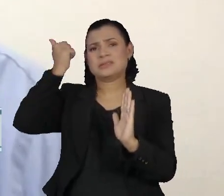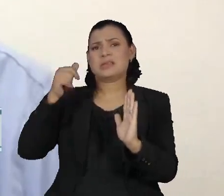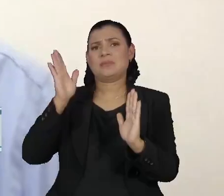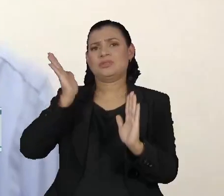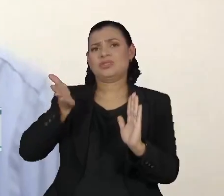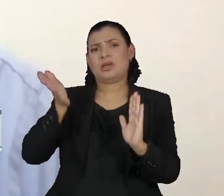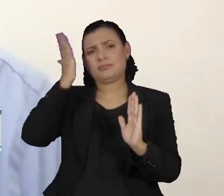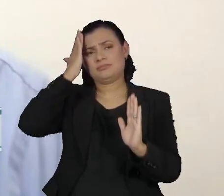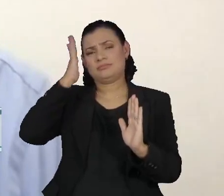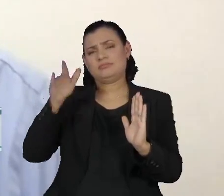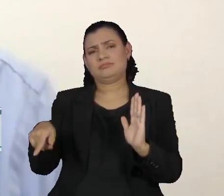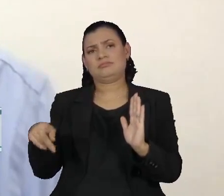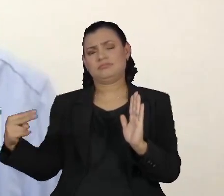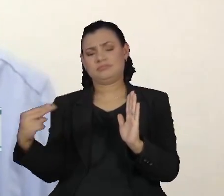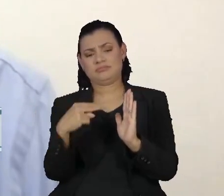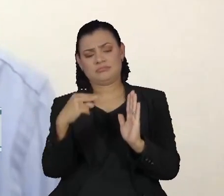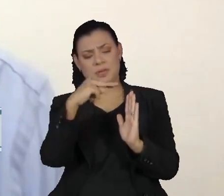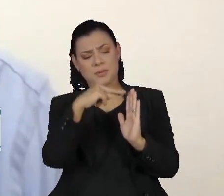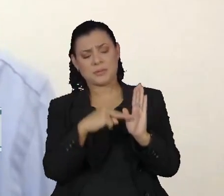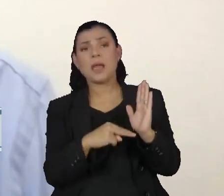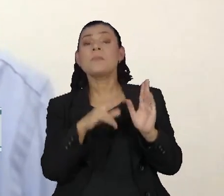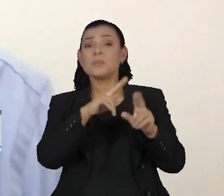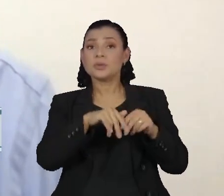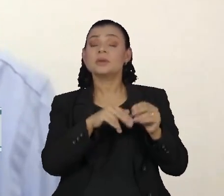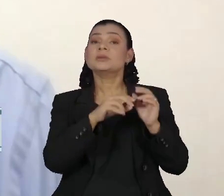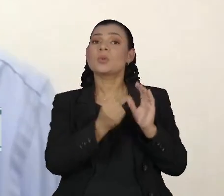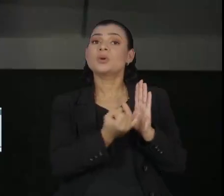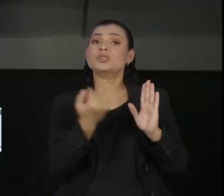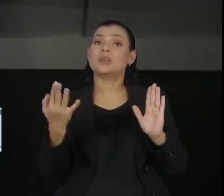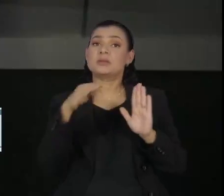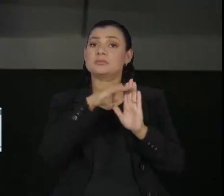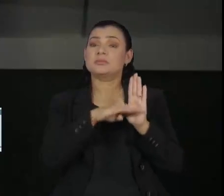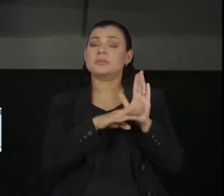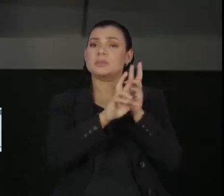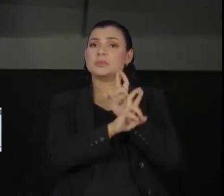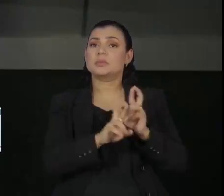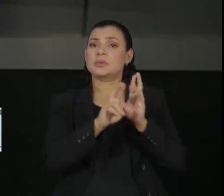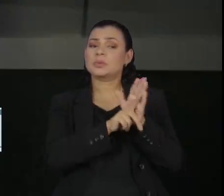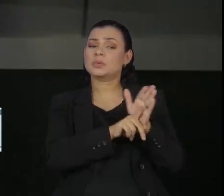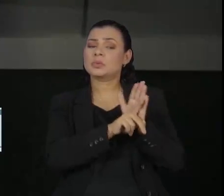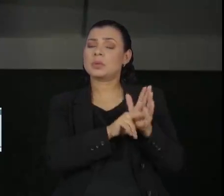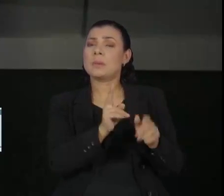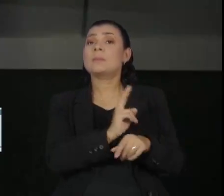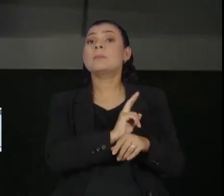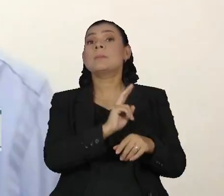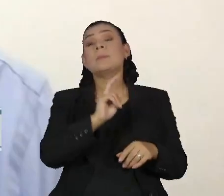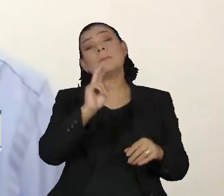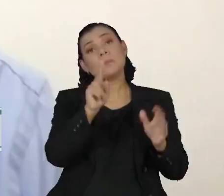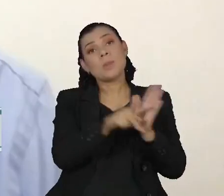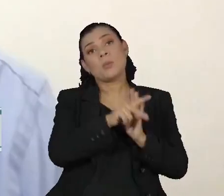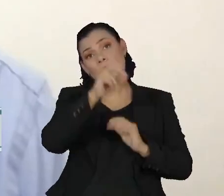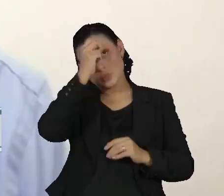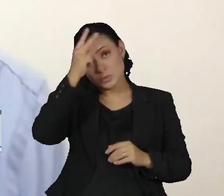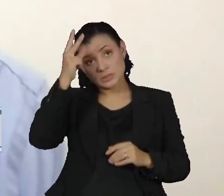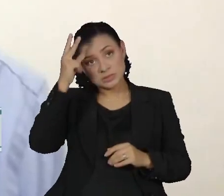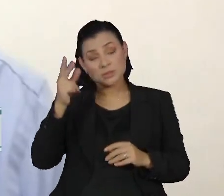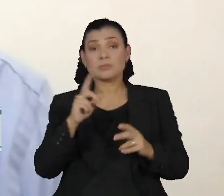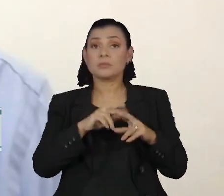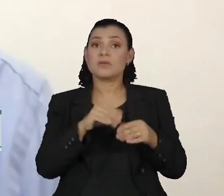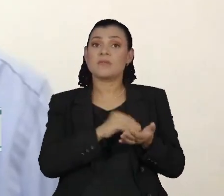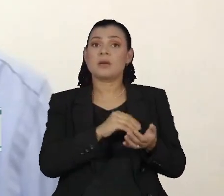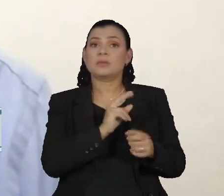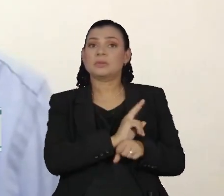tivéssemos um orçamento maior, poderíamos monitorar maior número de municípios. Tem alguns municípios que têm histórico, mas que ainda não são